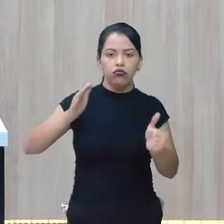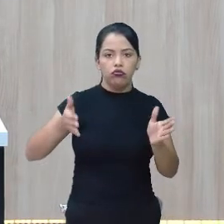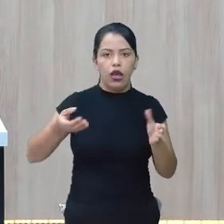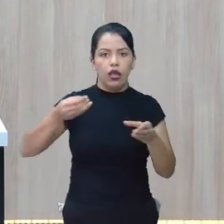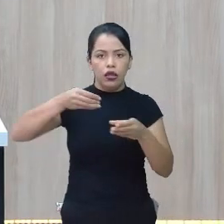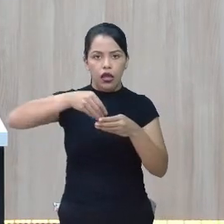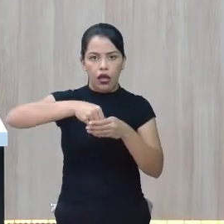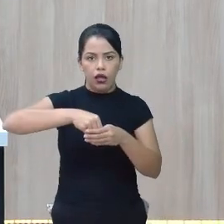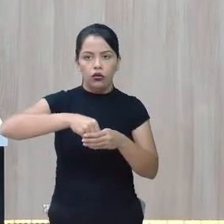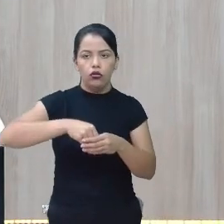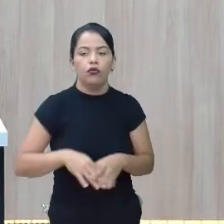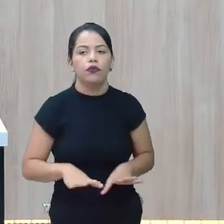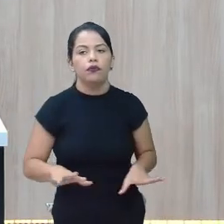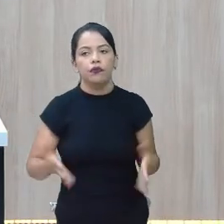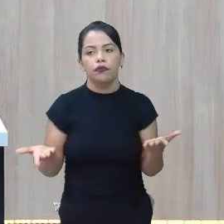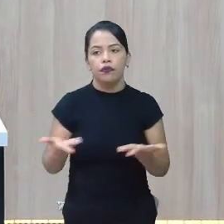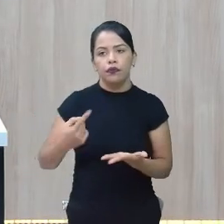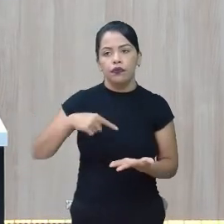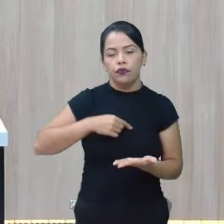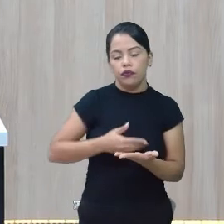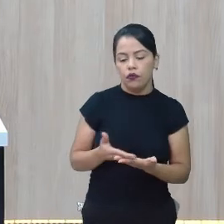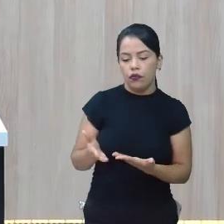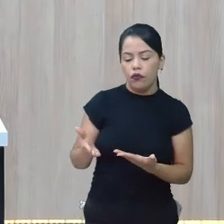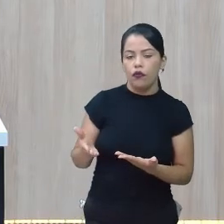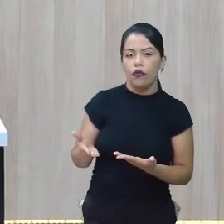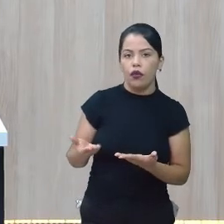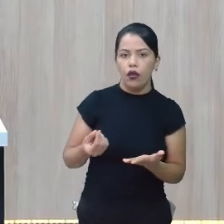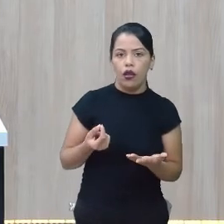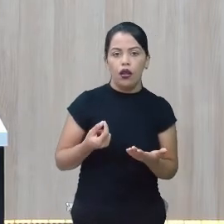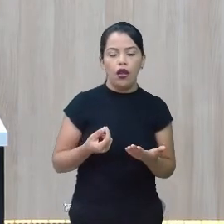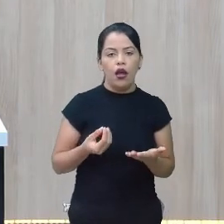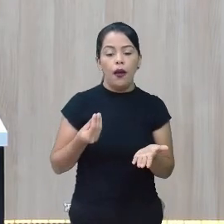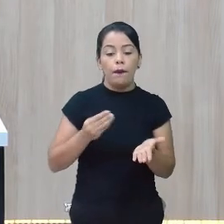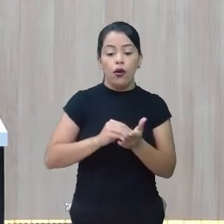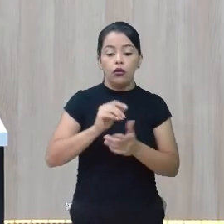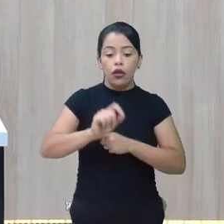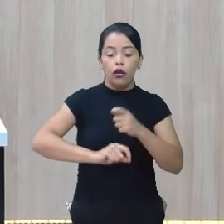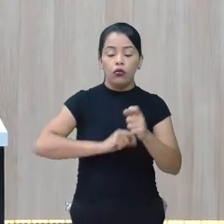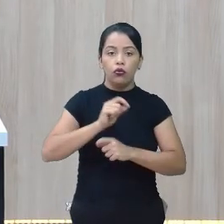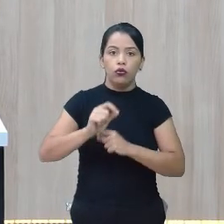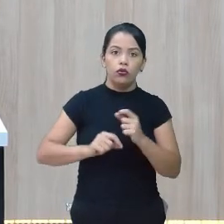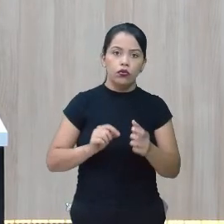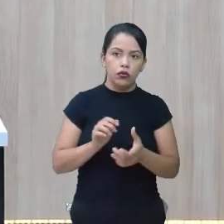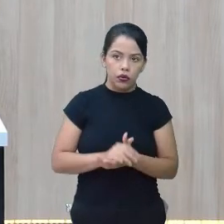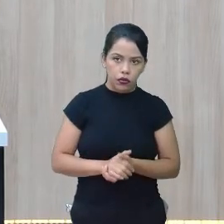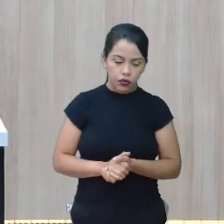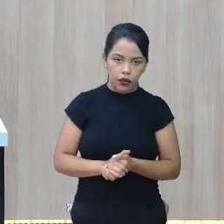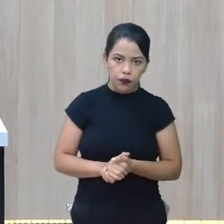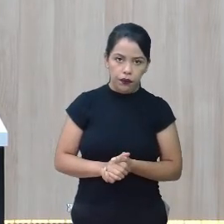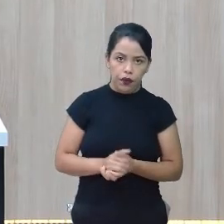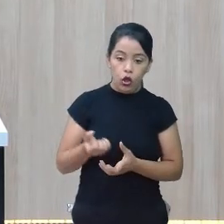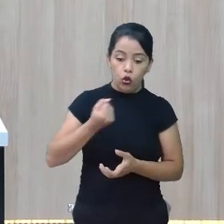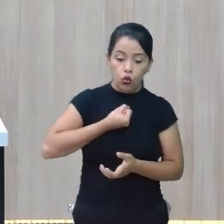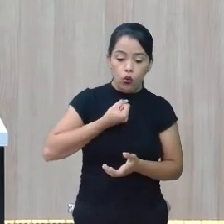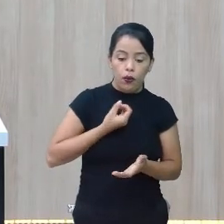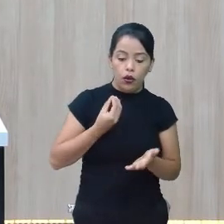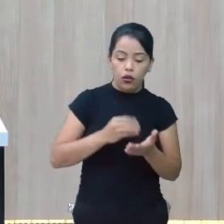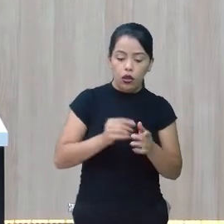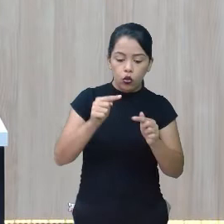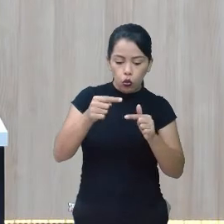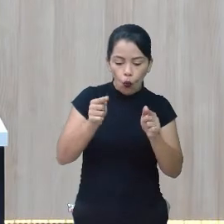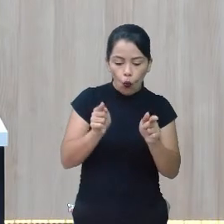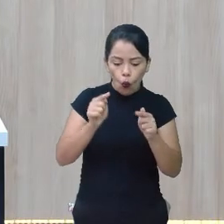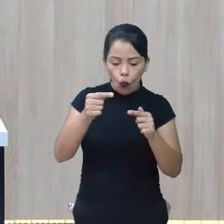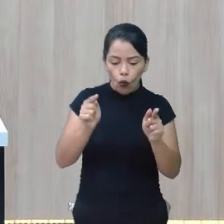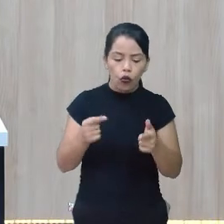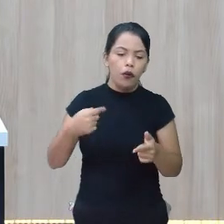vai começar agora a supor, né, a colocar, a verdade, algumas unidades de medidas nessa ideia. Nossa unidade de